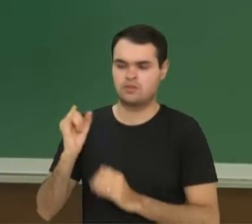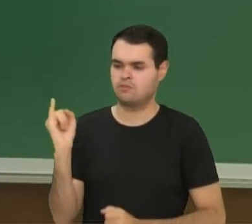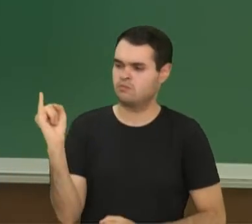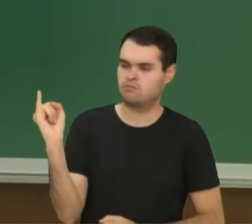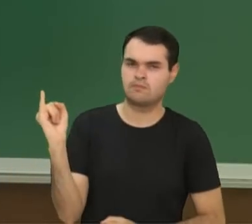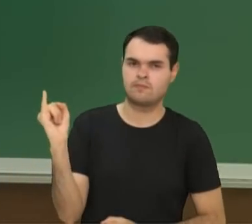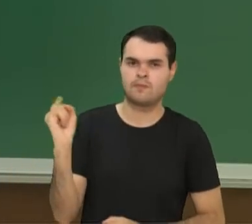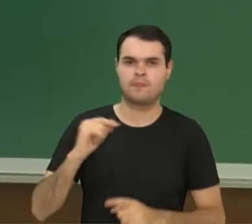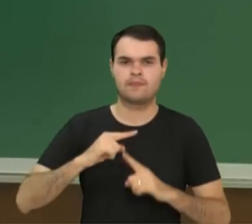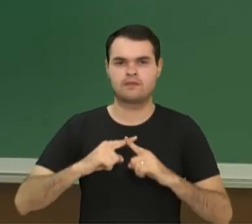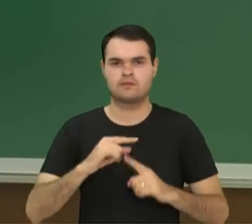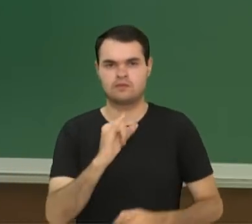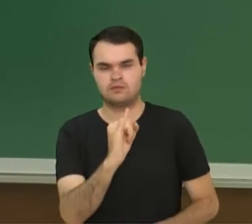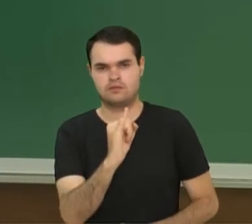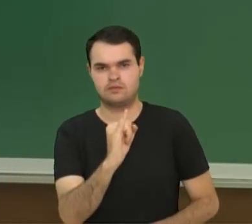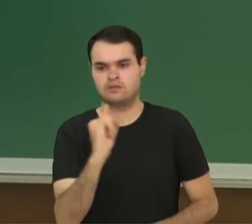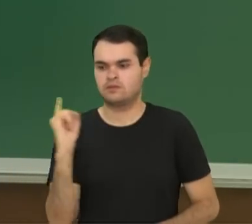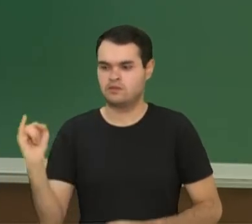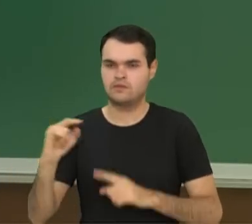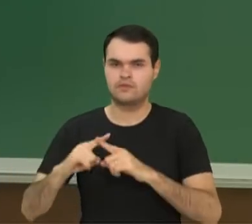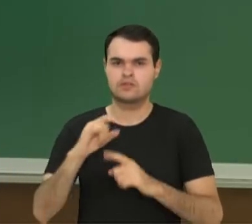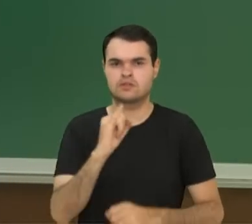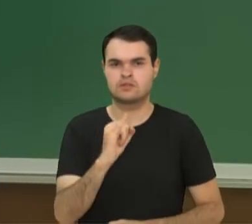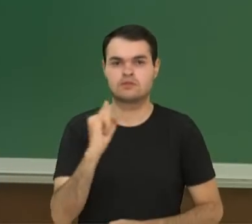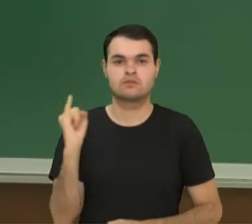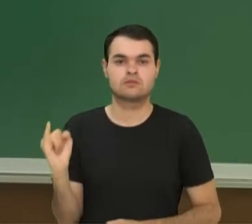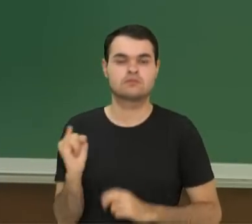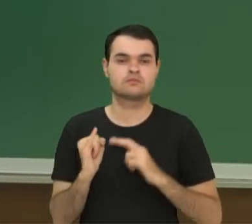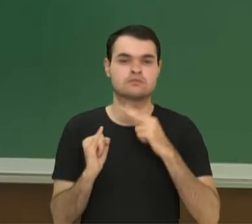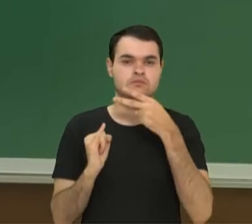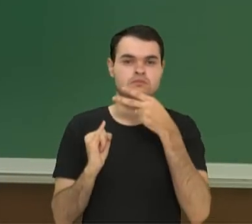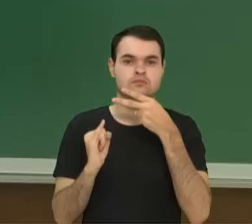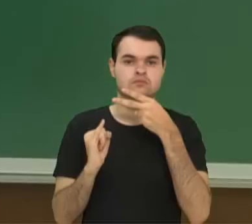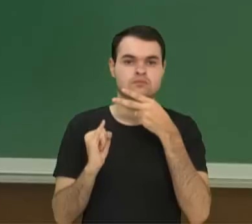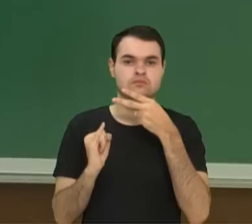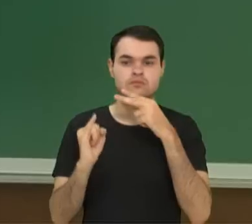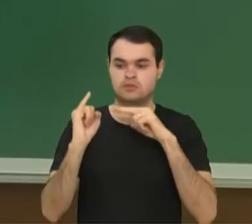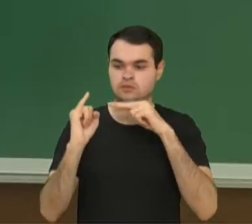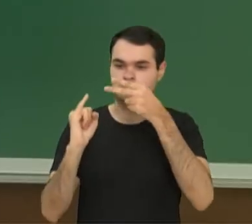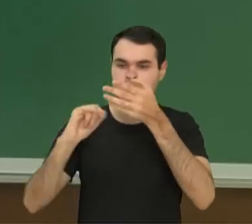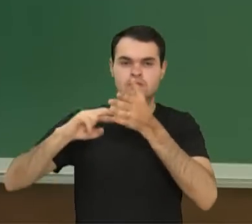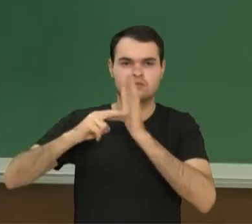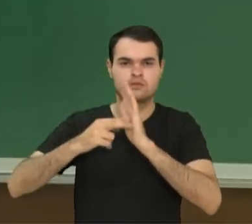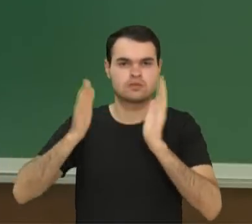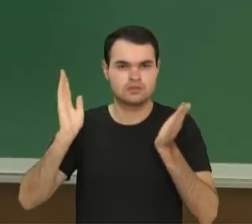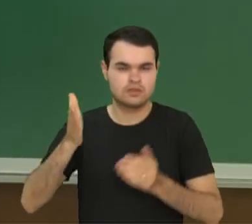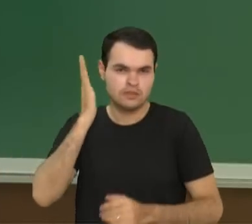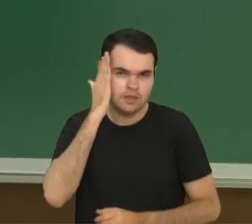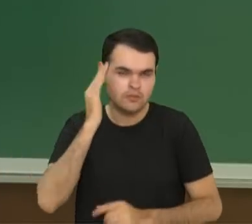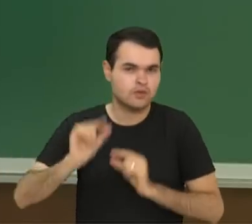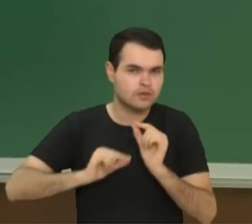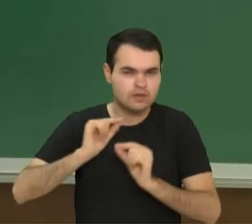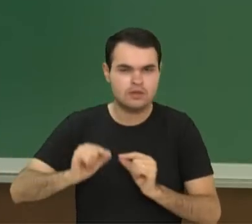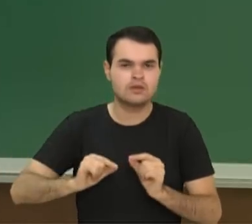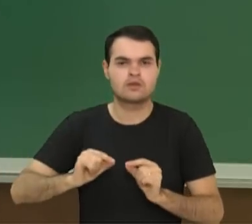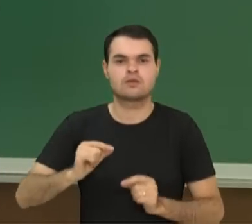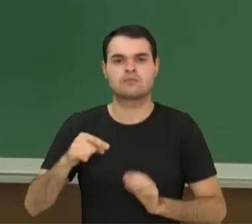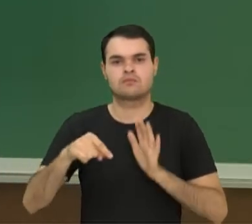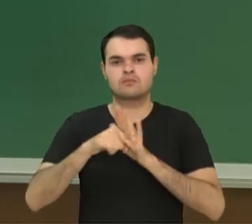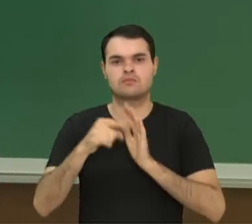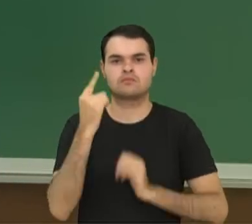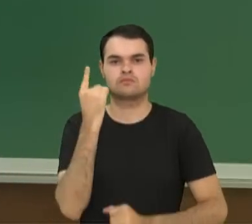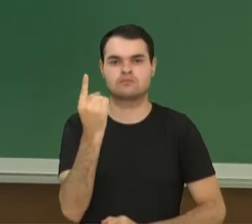i. Vezes i vezes i dá i ao quadrado. I ao quadrado a gente já sabe que é o menos